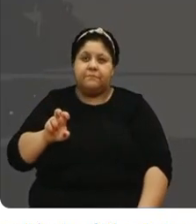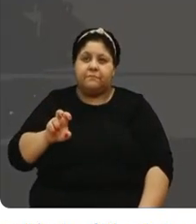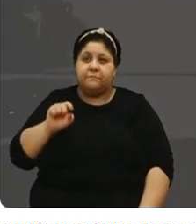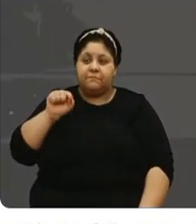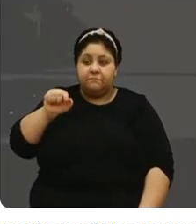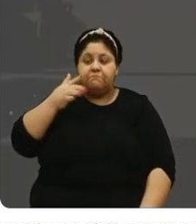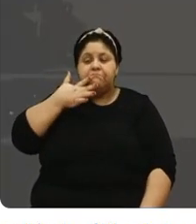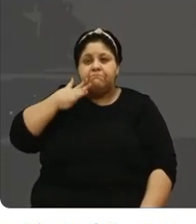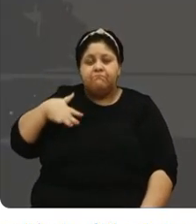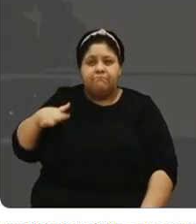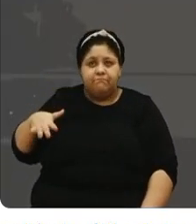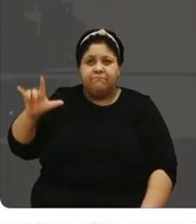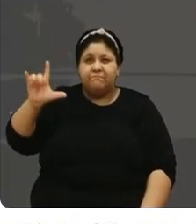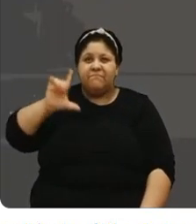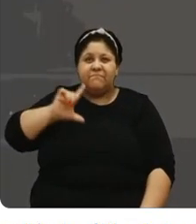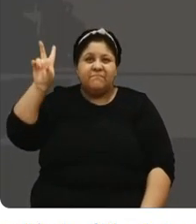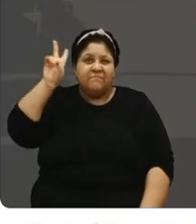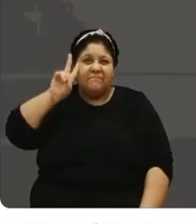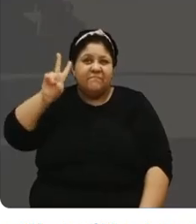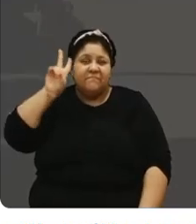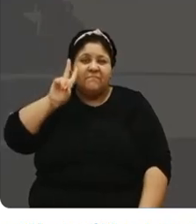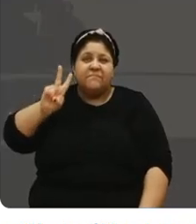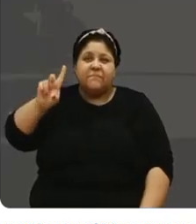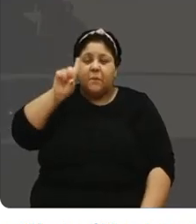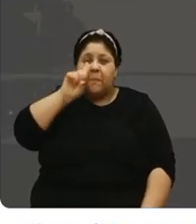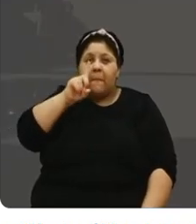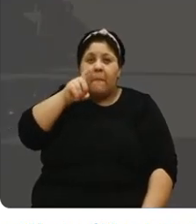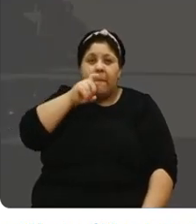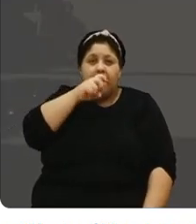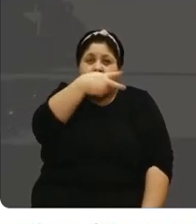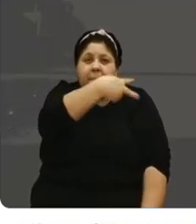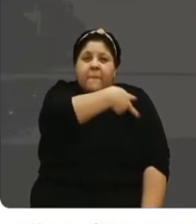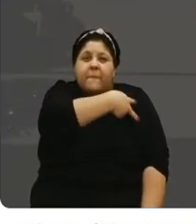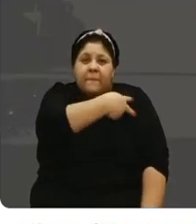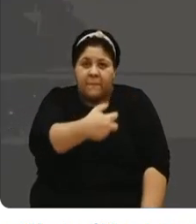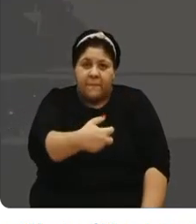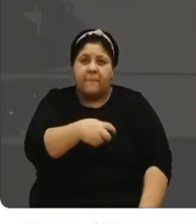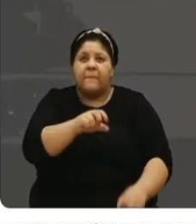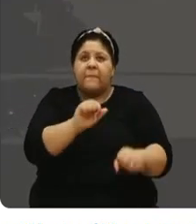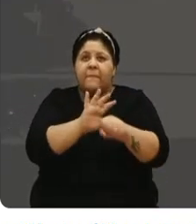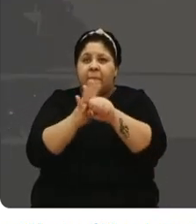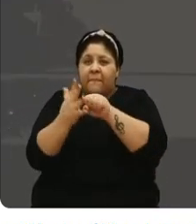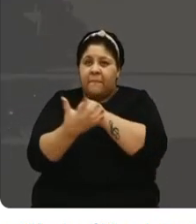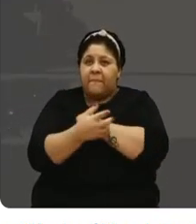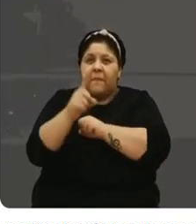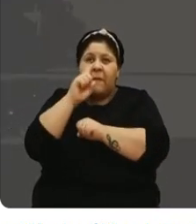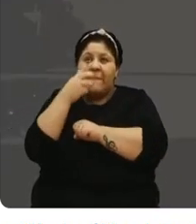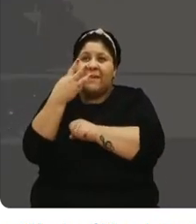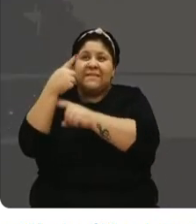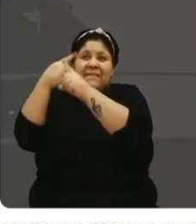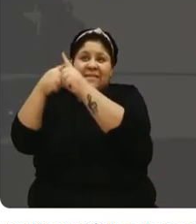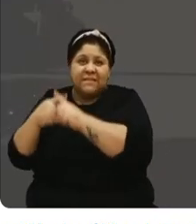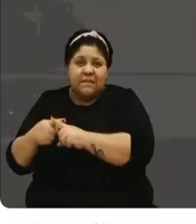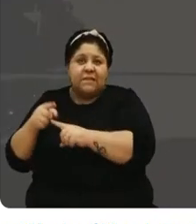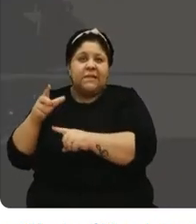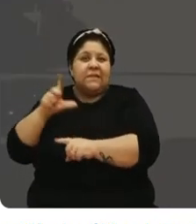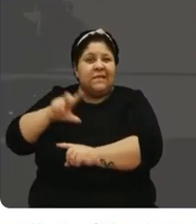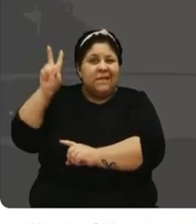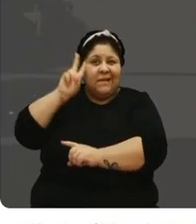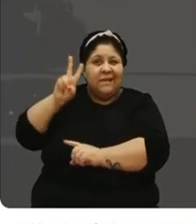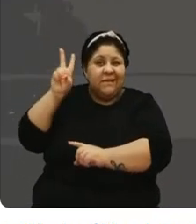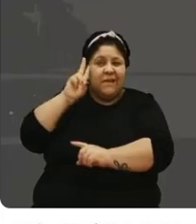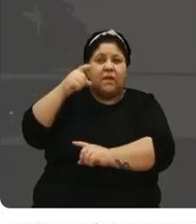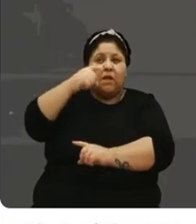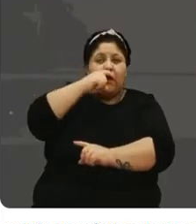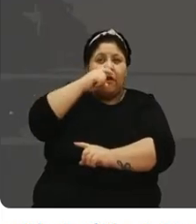E essa criança tem um histórico de pais vacinados Covid, sendo a mãe 3 doses. Então, a gente tem que lembrar que